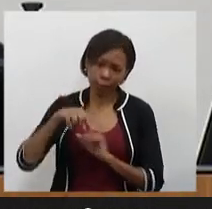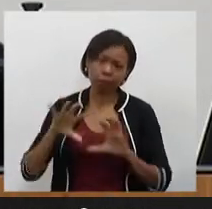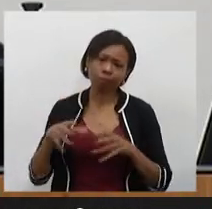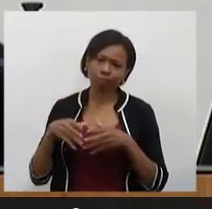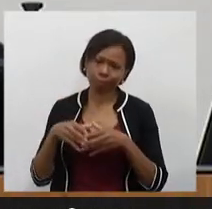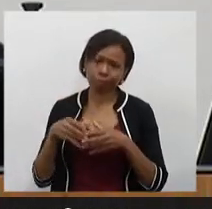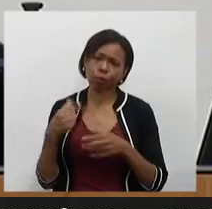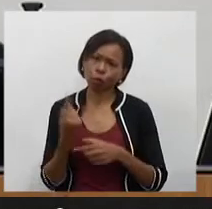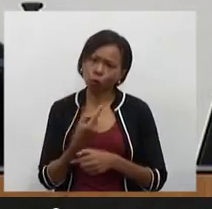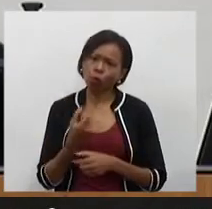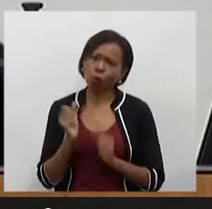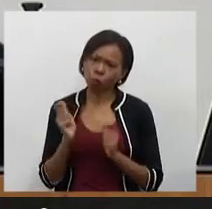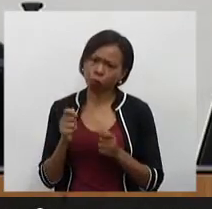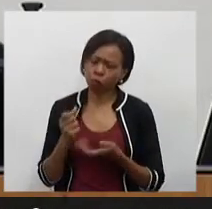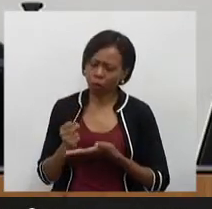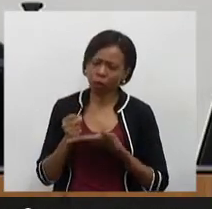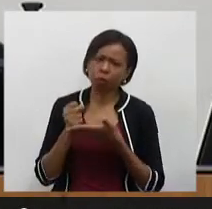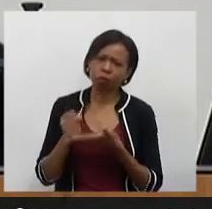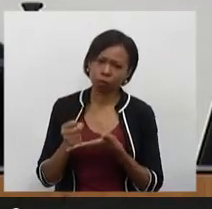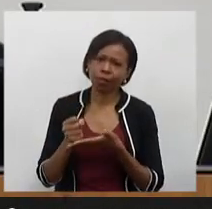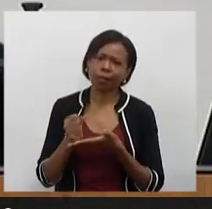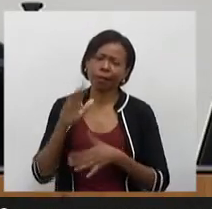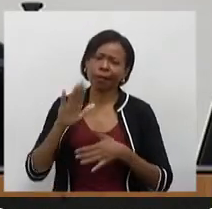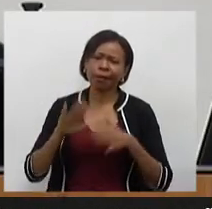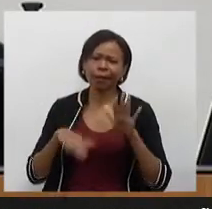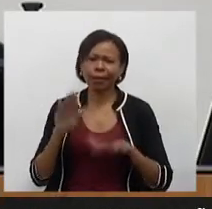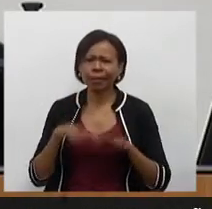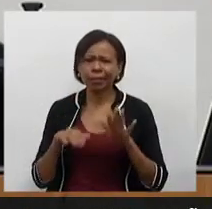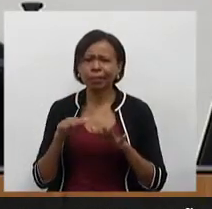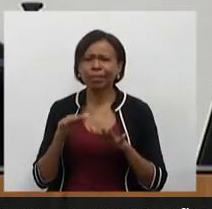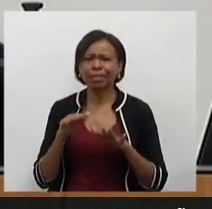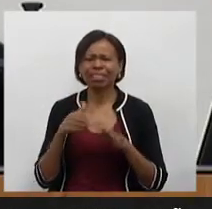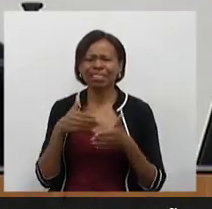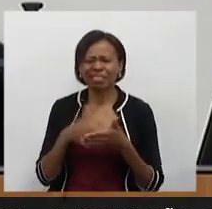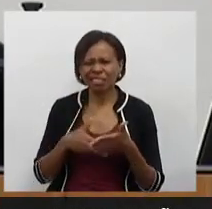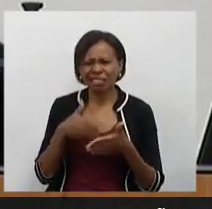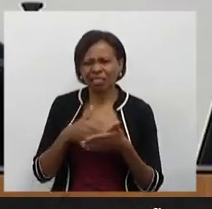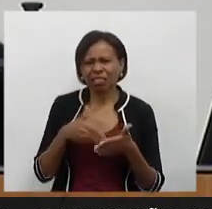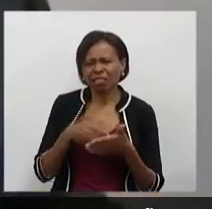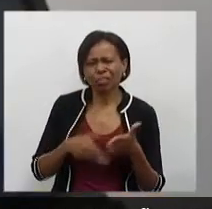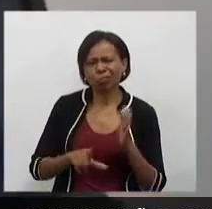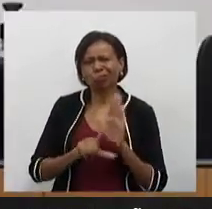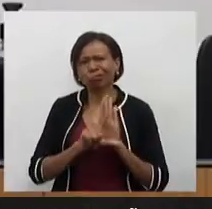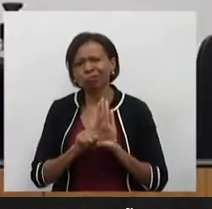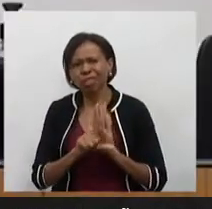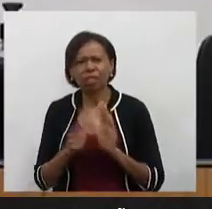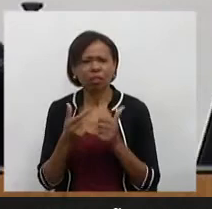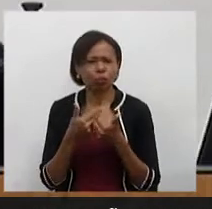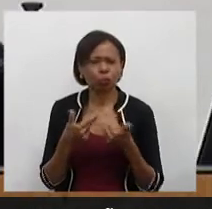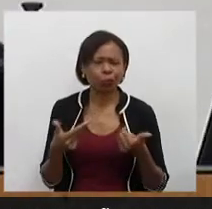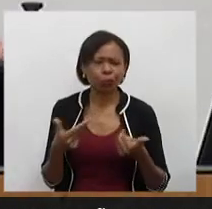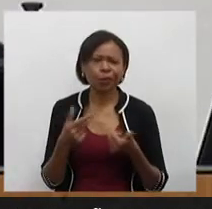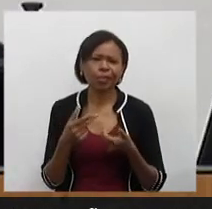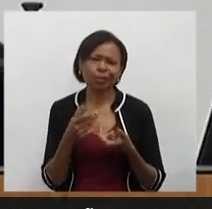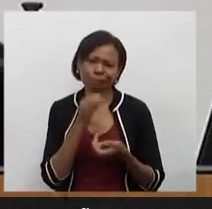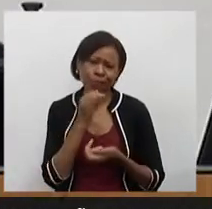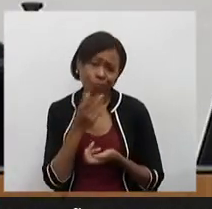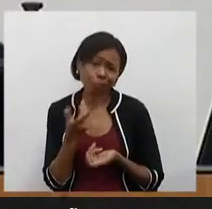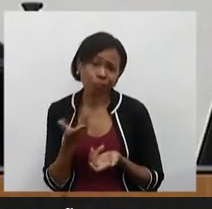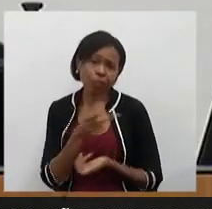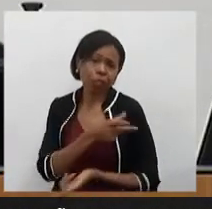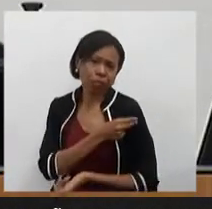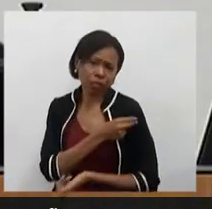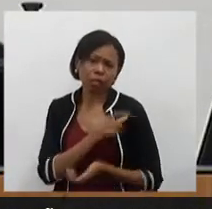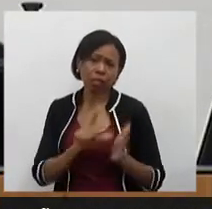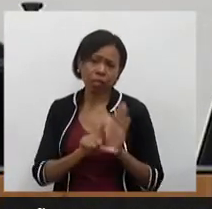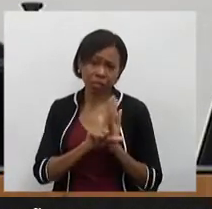contribuir, né? Mesmo sendo muitas Obrigado. Vezes tão limitados, né, com as legislações, Sim. como no caso da vacinação, da